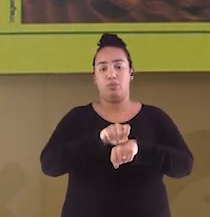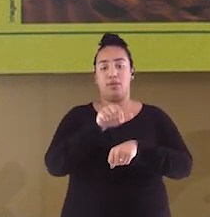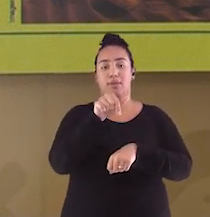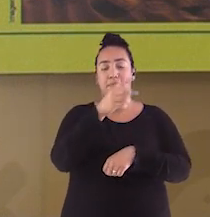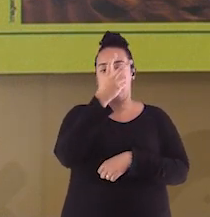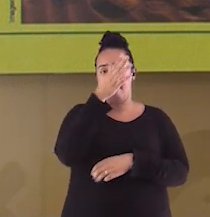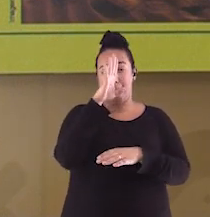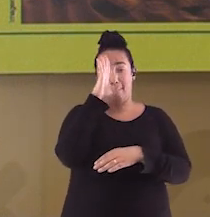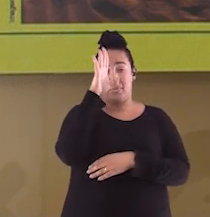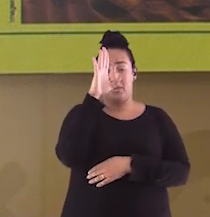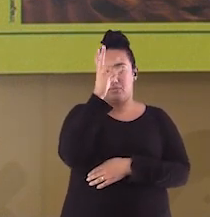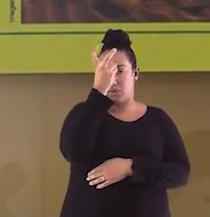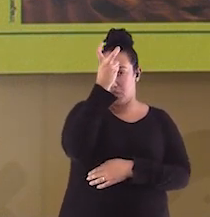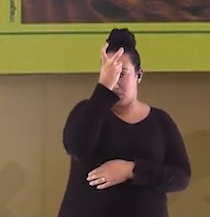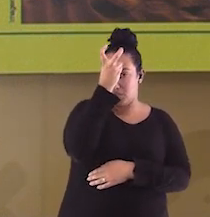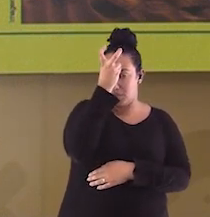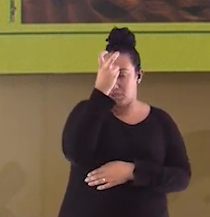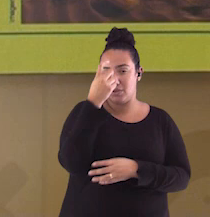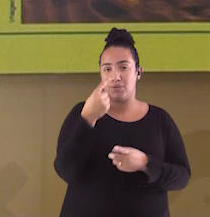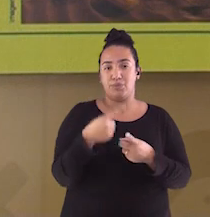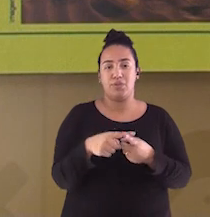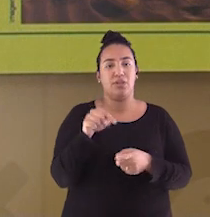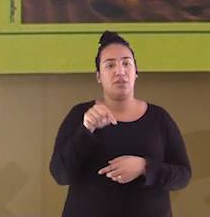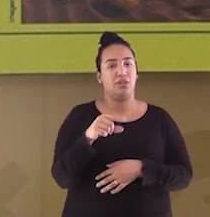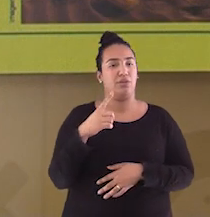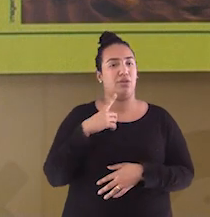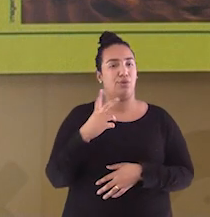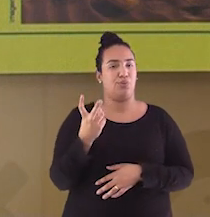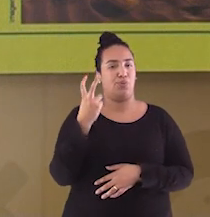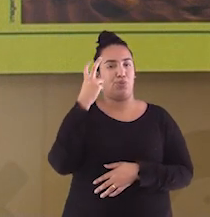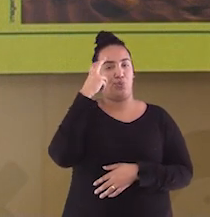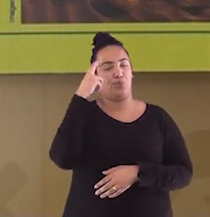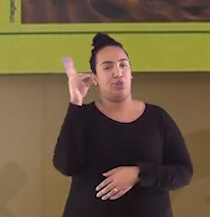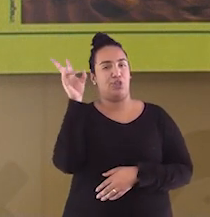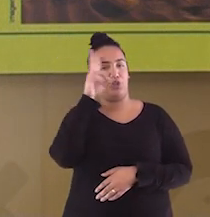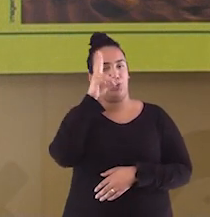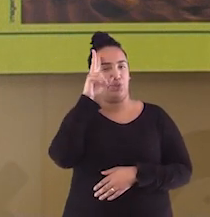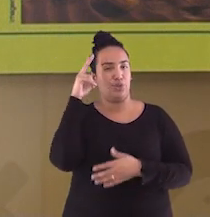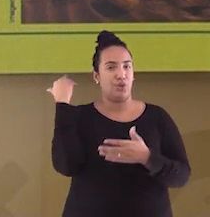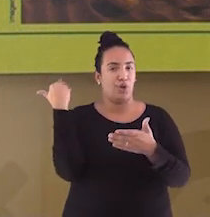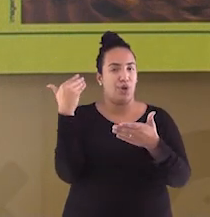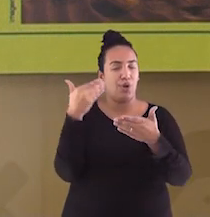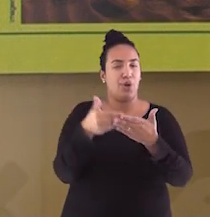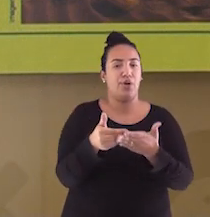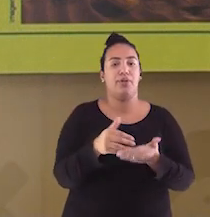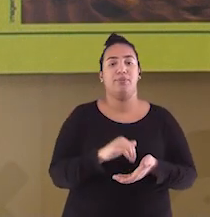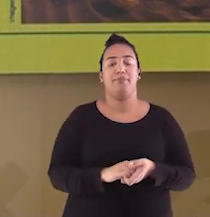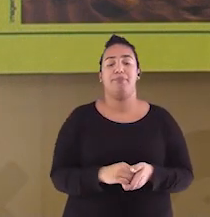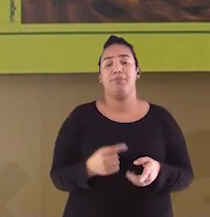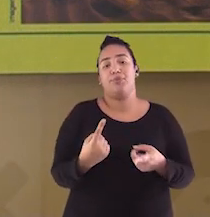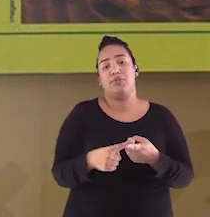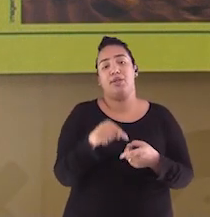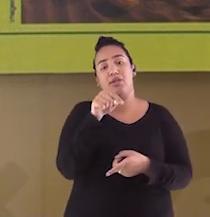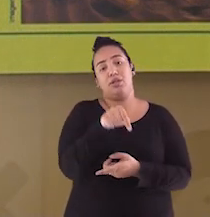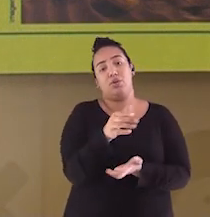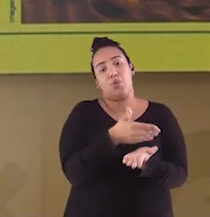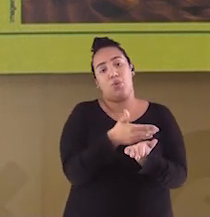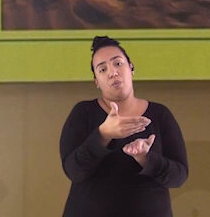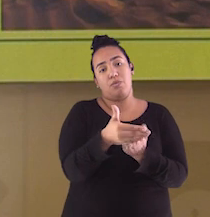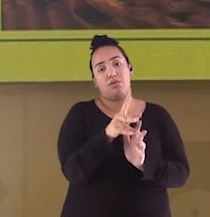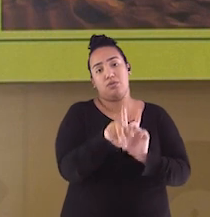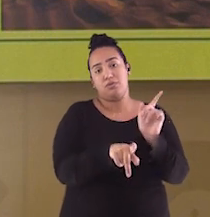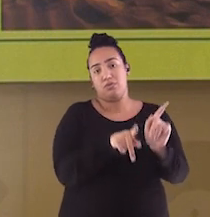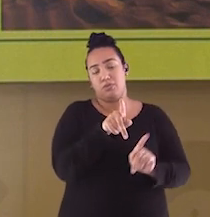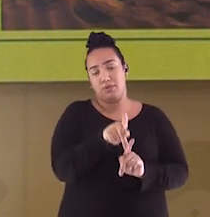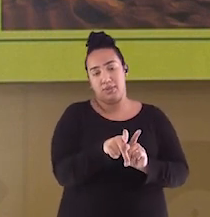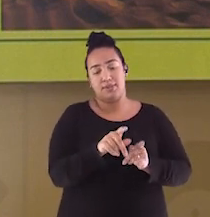Egito e no Marrocos, devido a fatores culturais e históricos, principalmente por ser o berço da civilização.